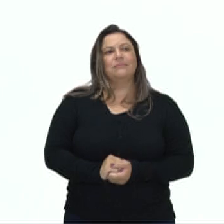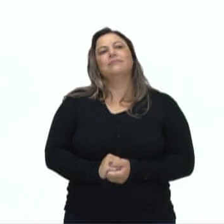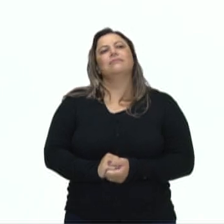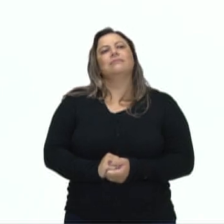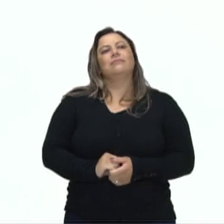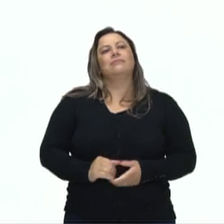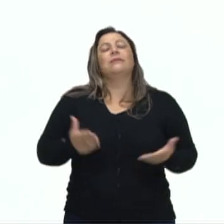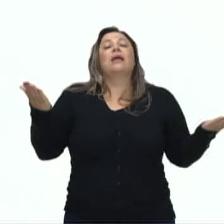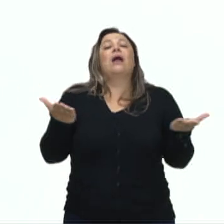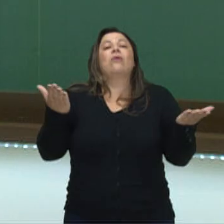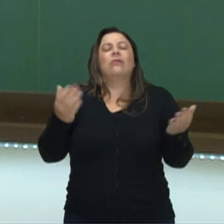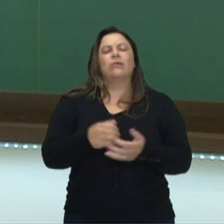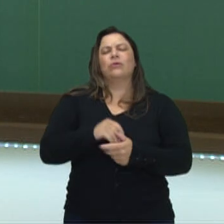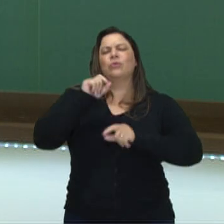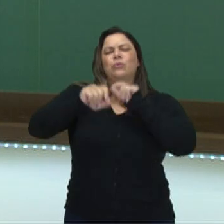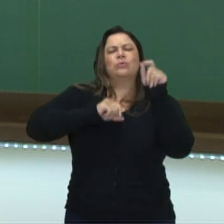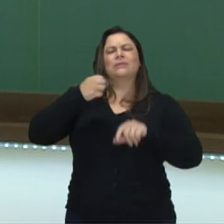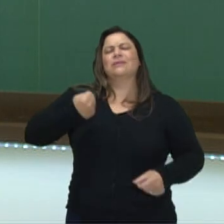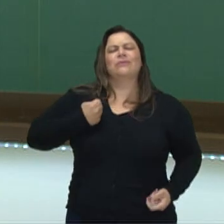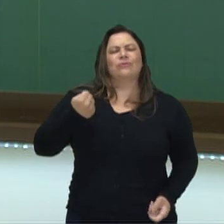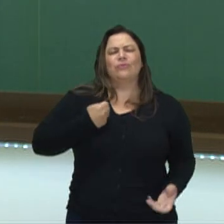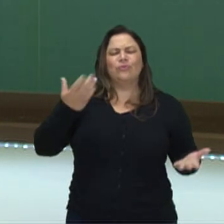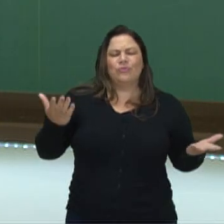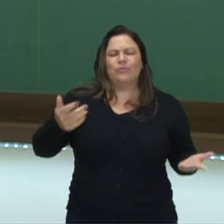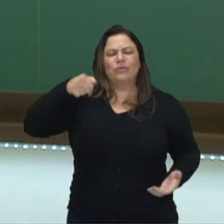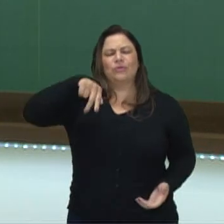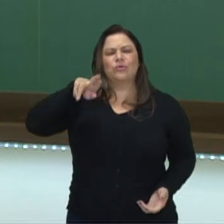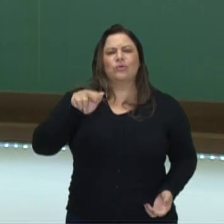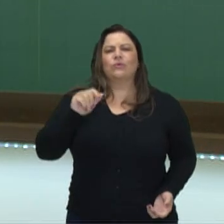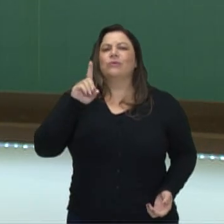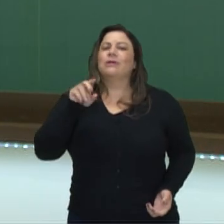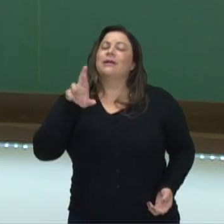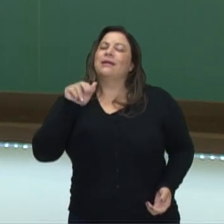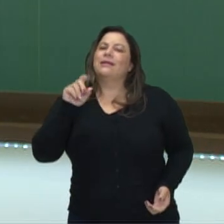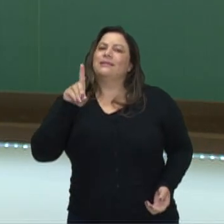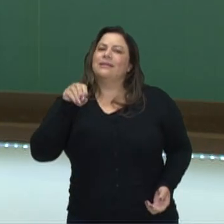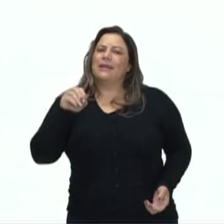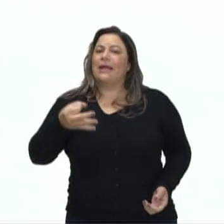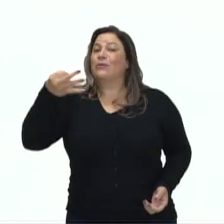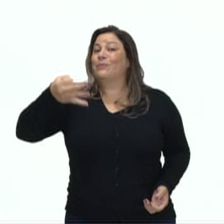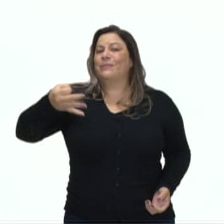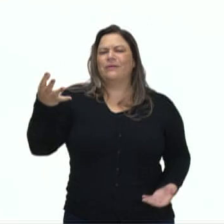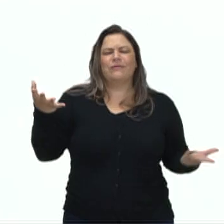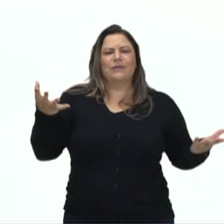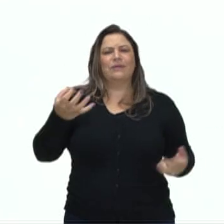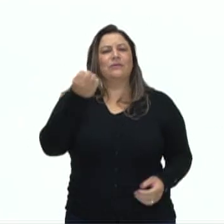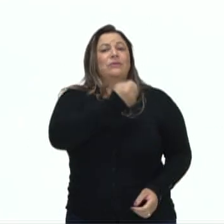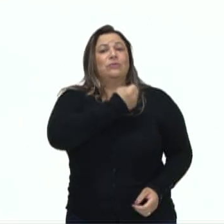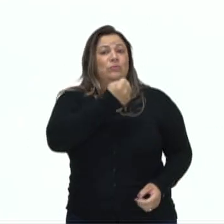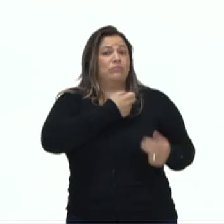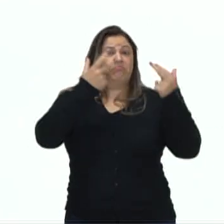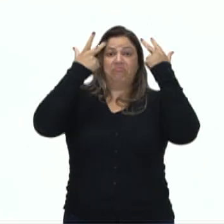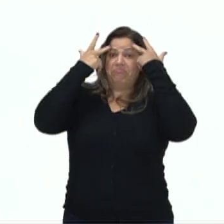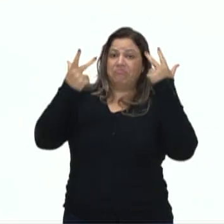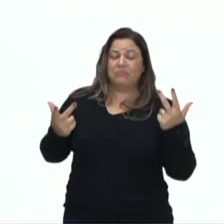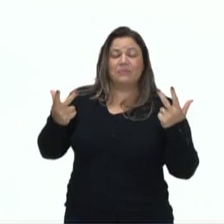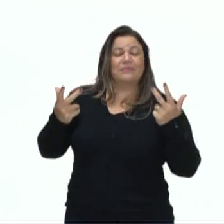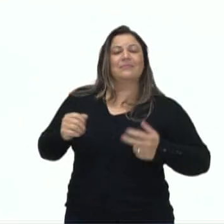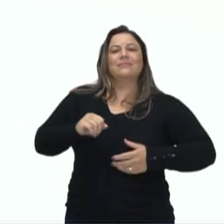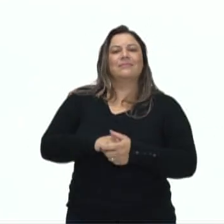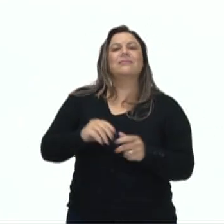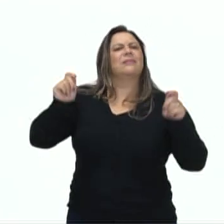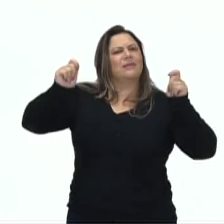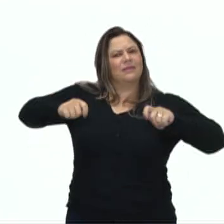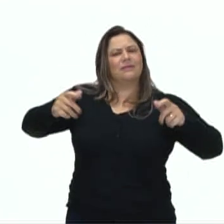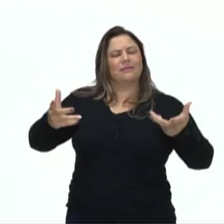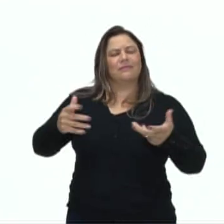Agora me diz uma coisa, o que são números quadrados perfeitos? Os números naturais, que são quadrados de outros números naturais, são chamados números